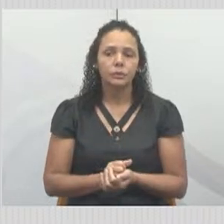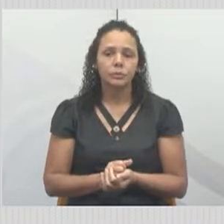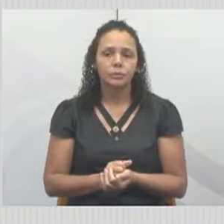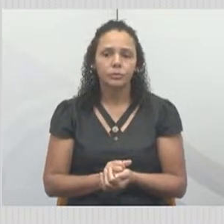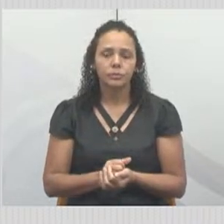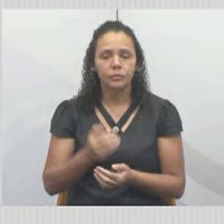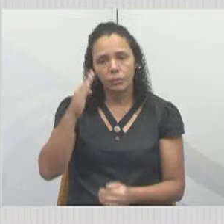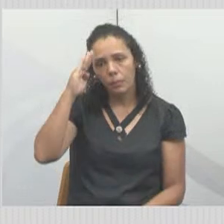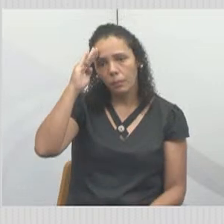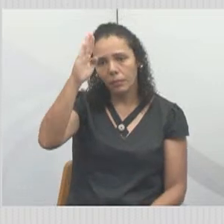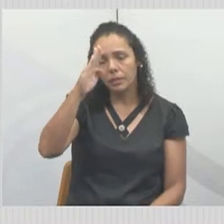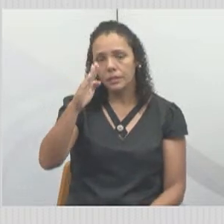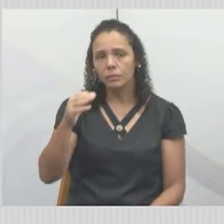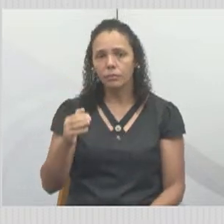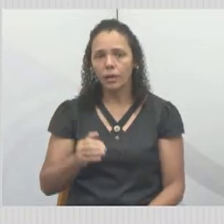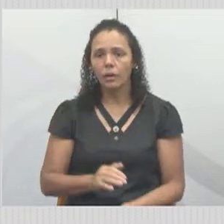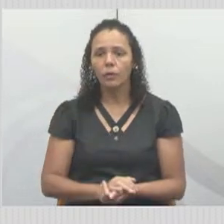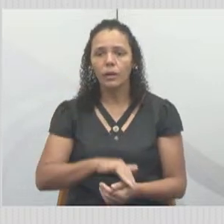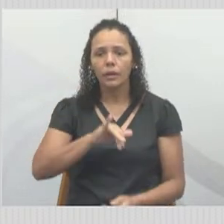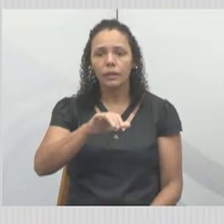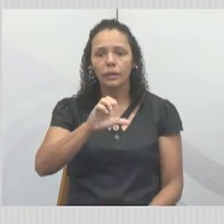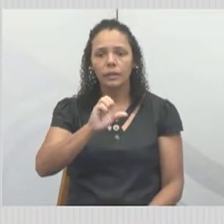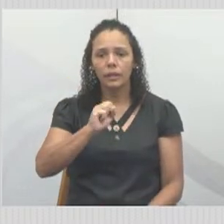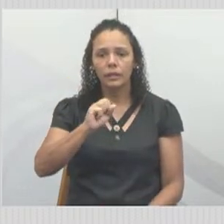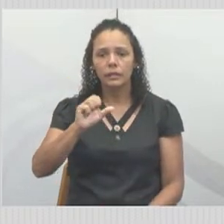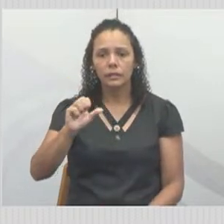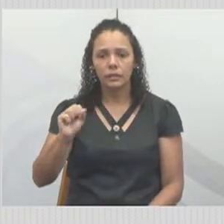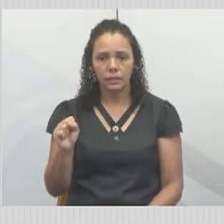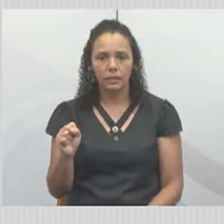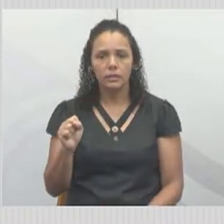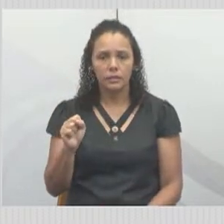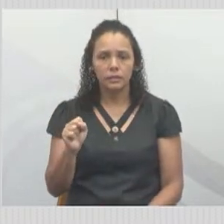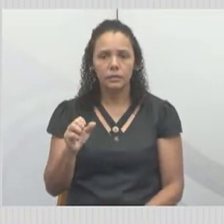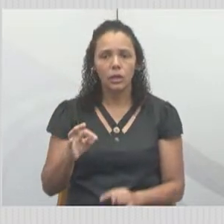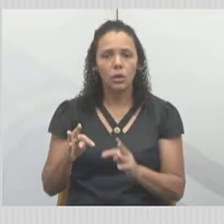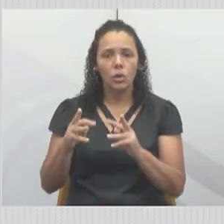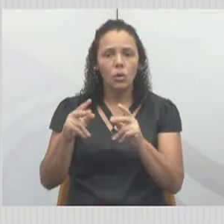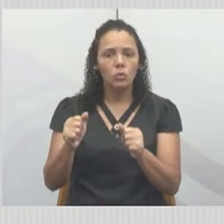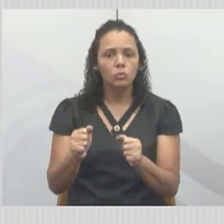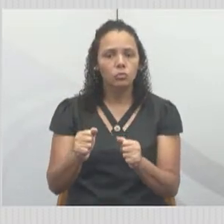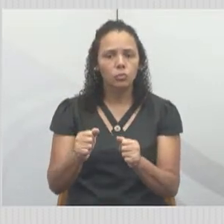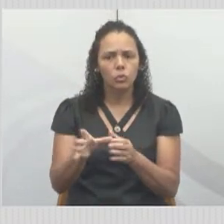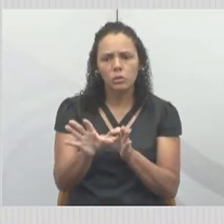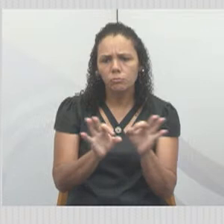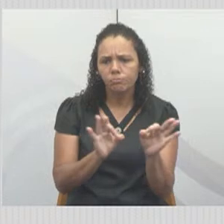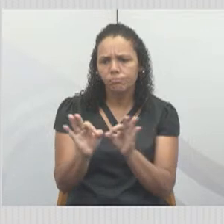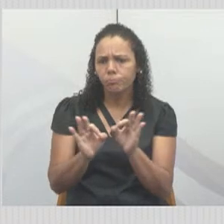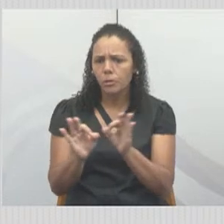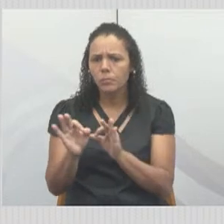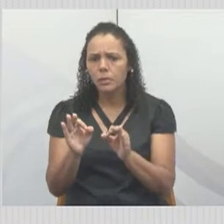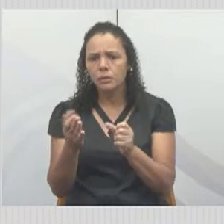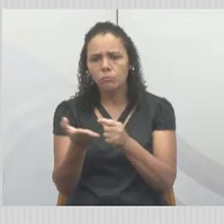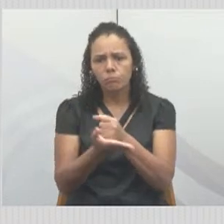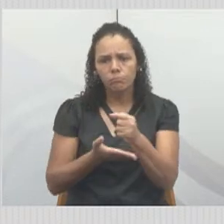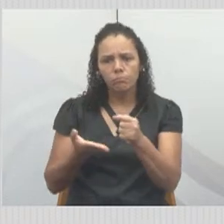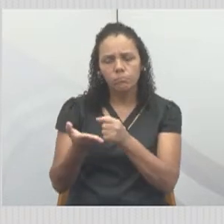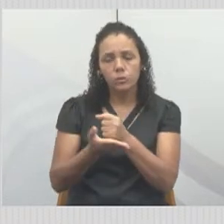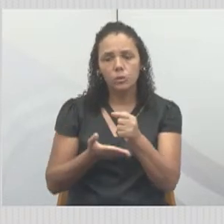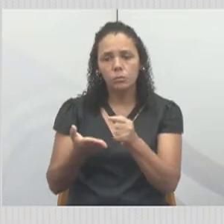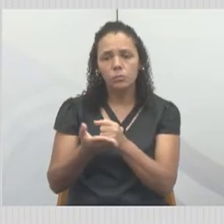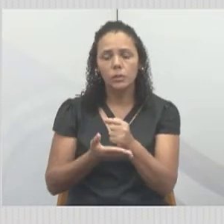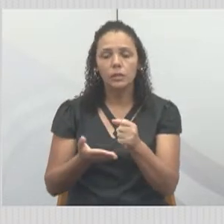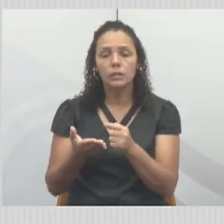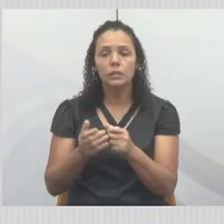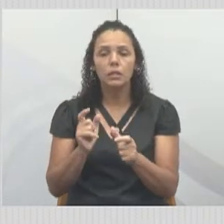principal receita do município o ISS. Todas as estimativas, elas são baseadas no quanto